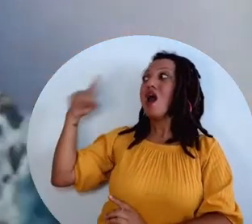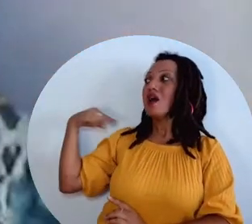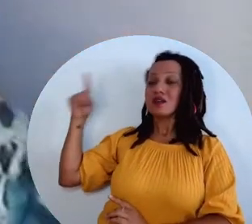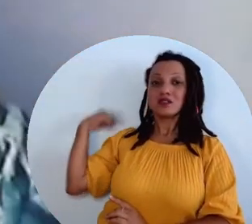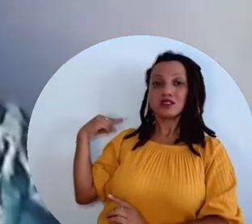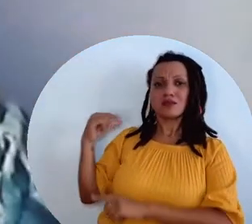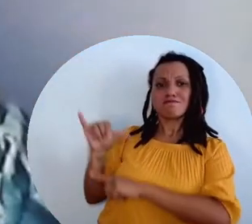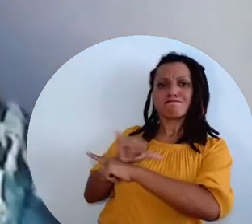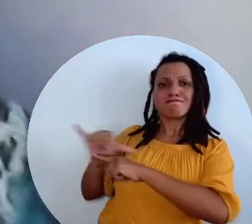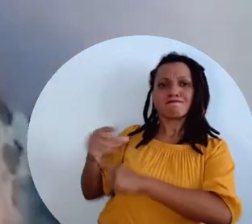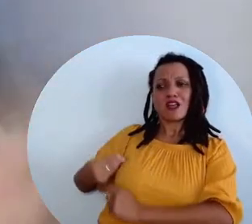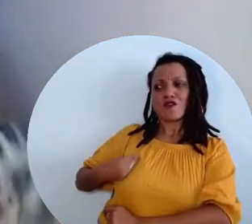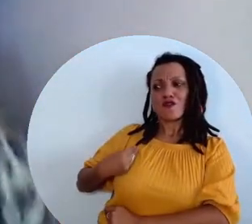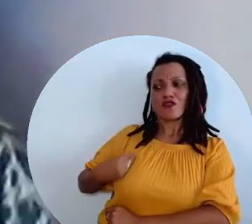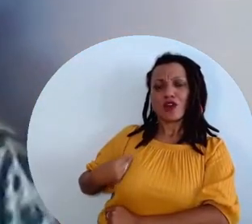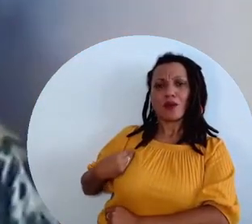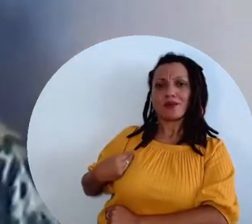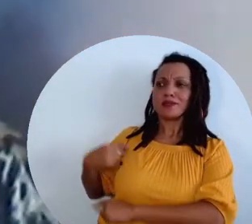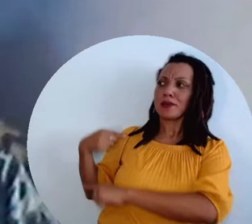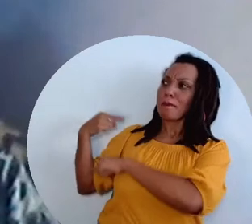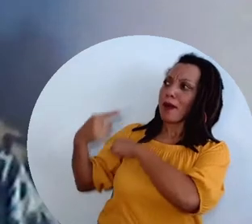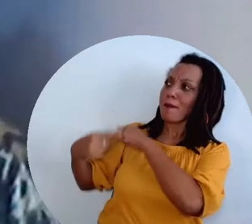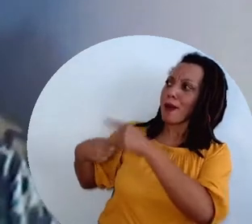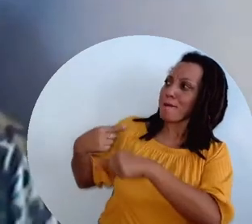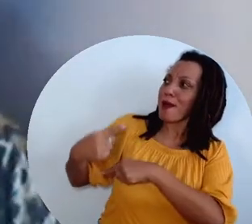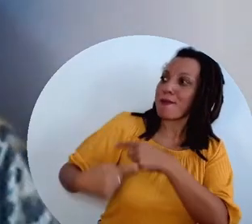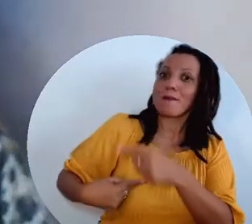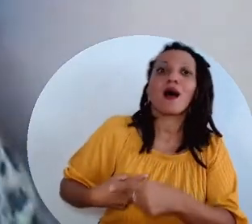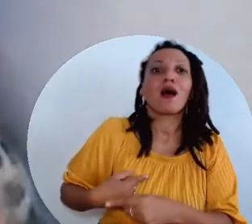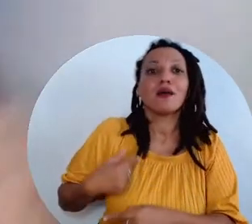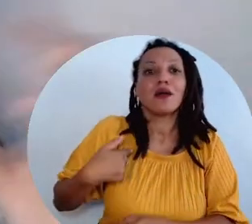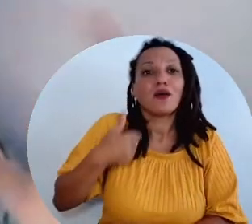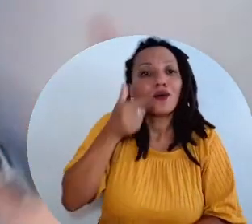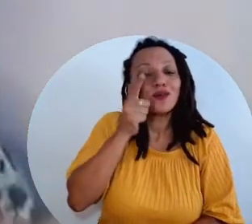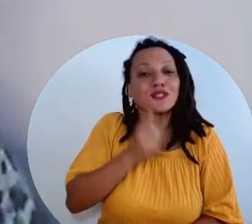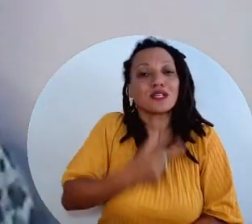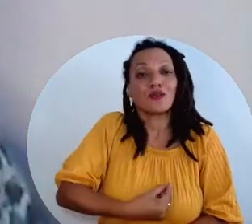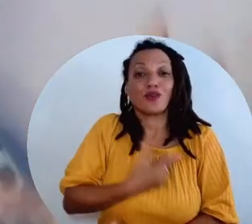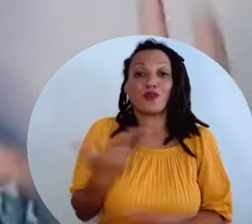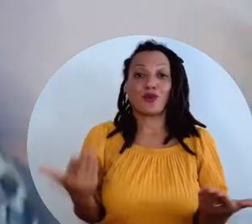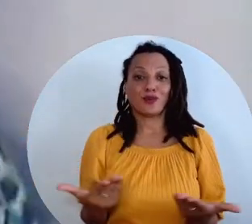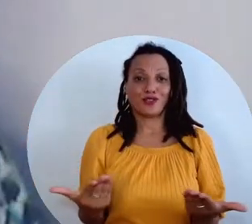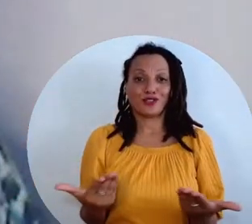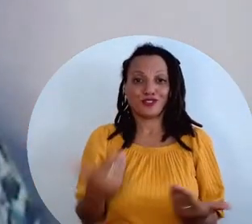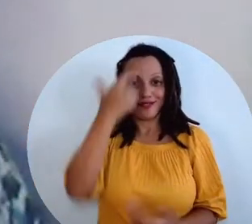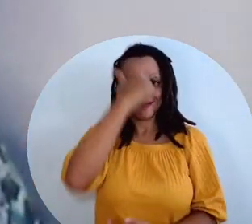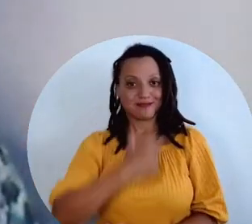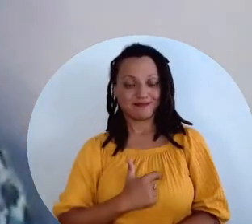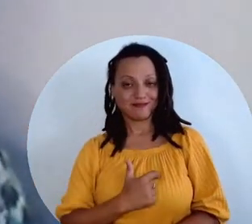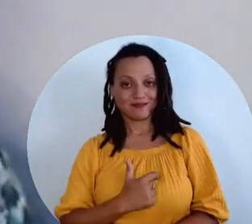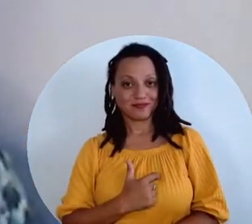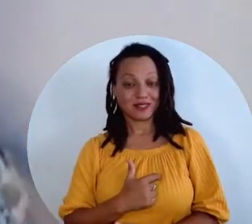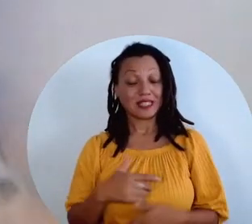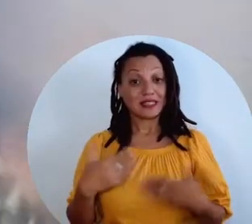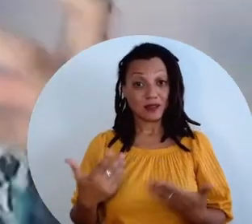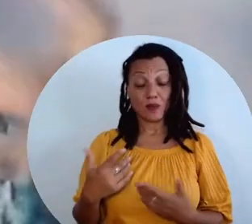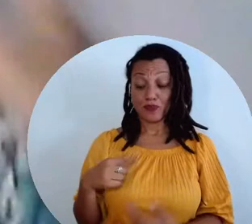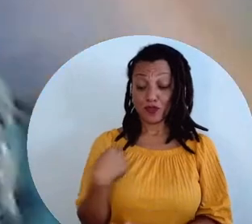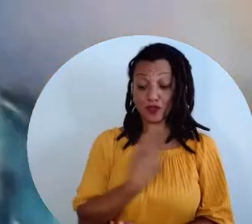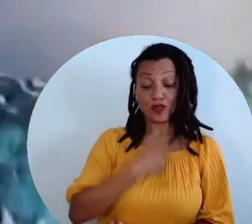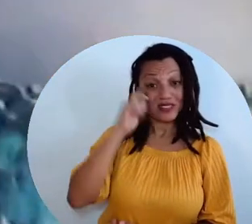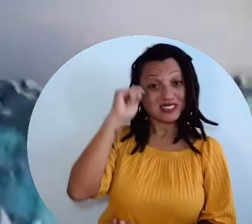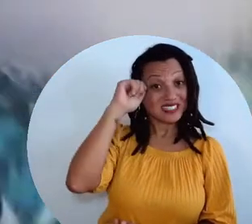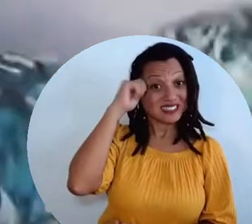que existir para que você esteja vivo hoje. Então, todos nós, negros dessa diáspora, nós